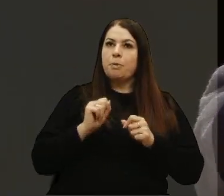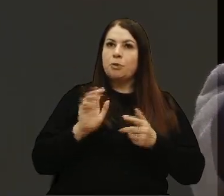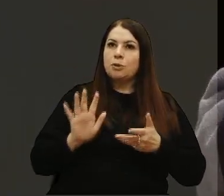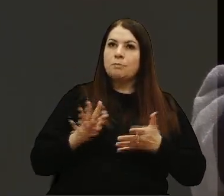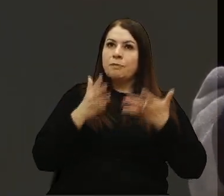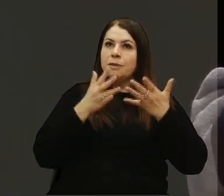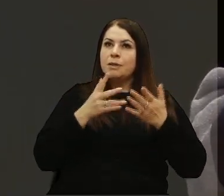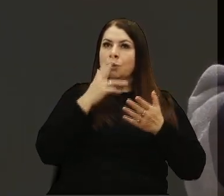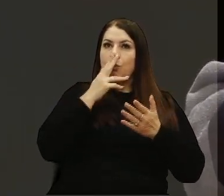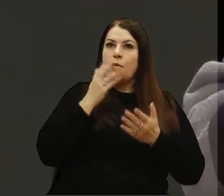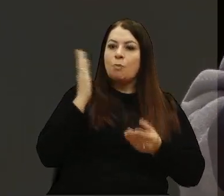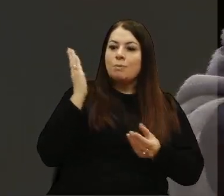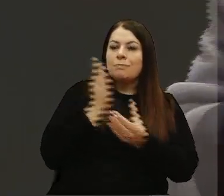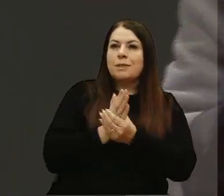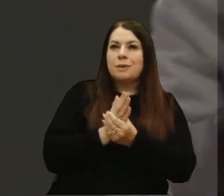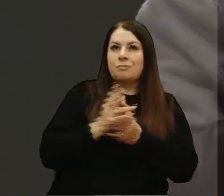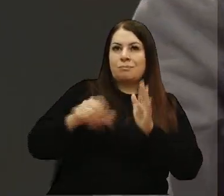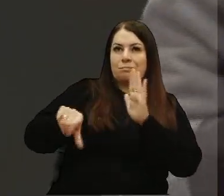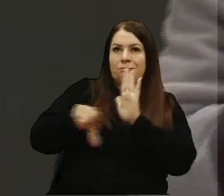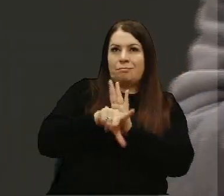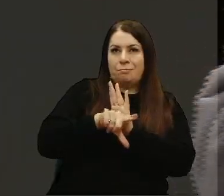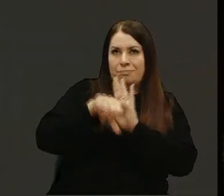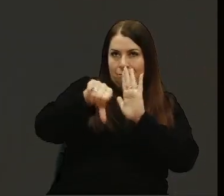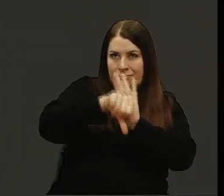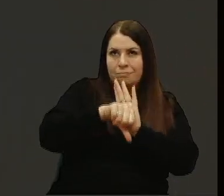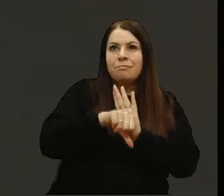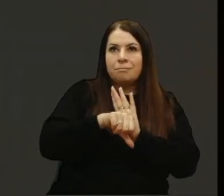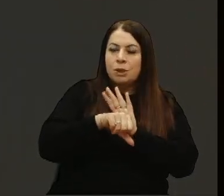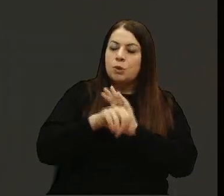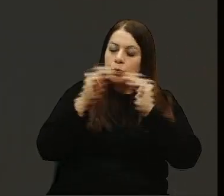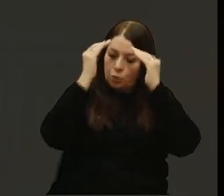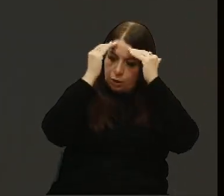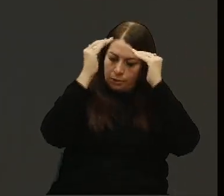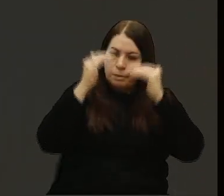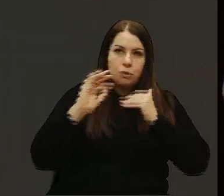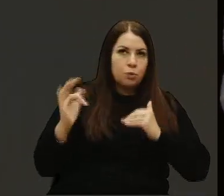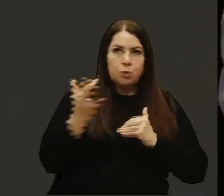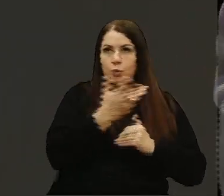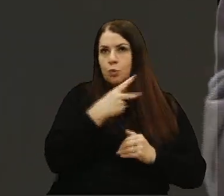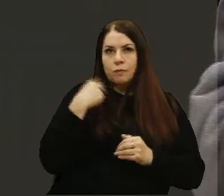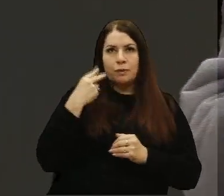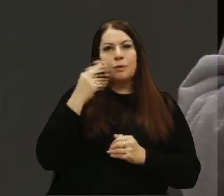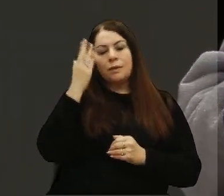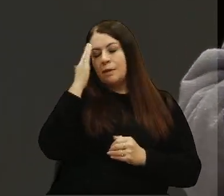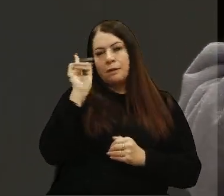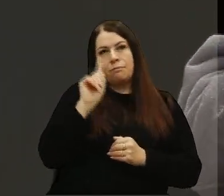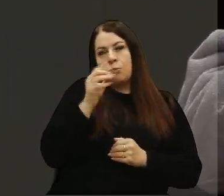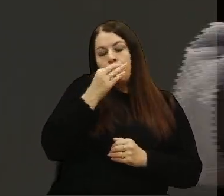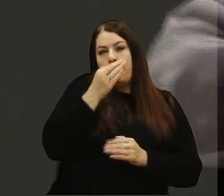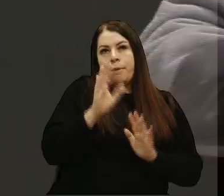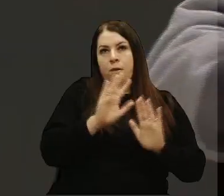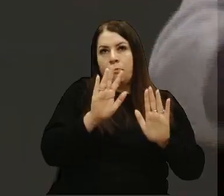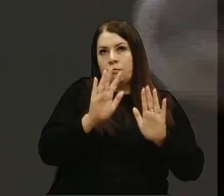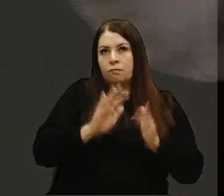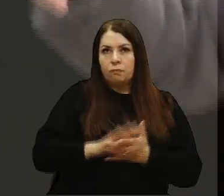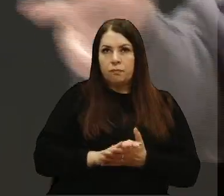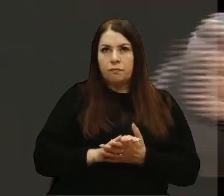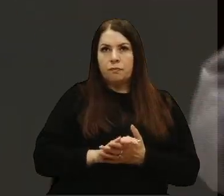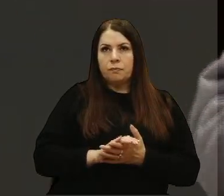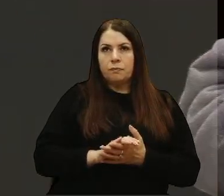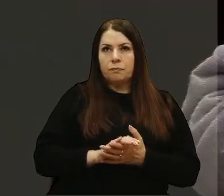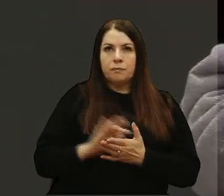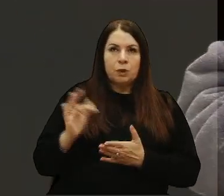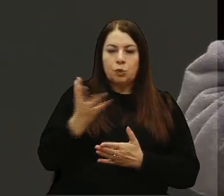uma ação penal. E aqui, com todo o respeito que eu tenho a todos os vereadores, sei que não é uma opinião que se